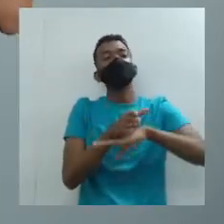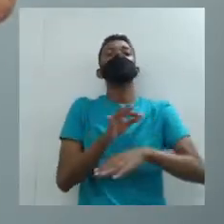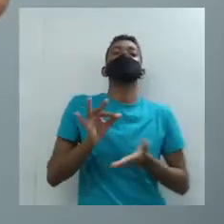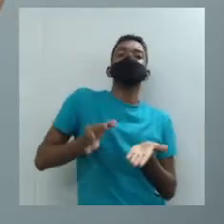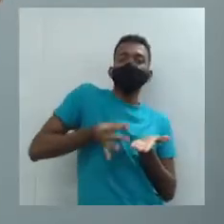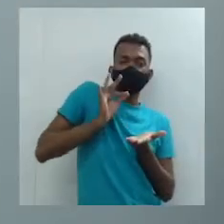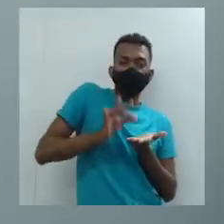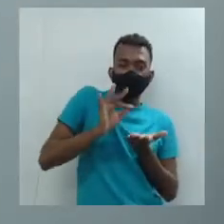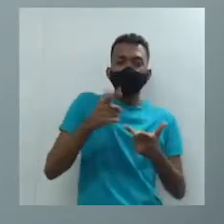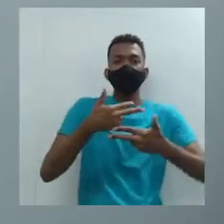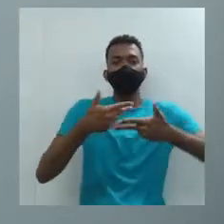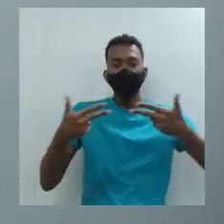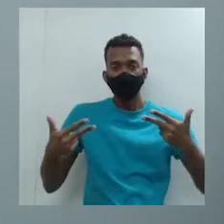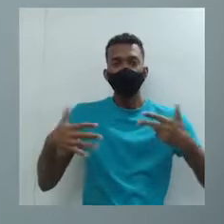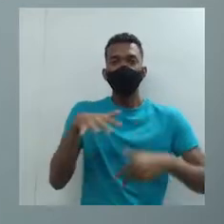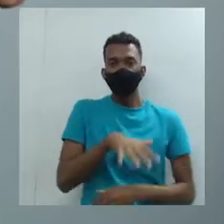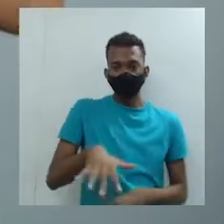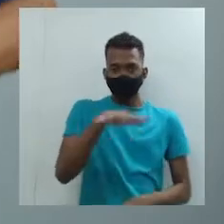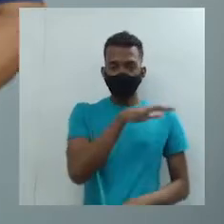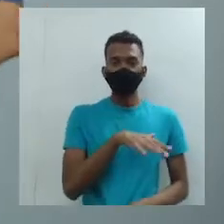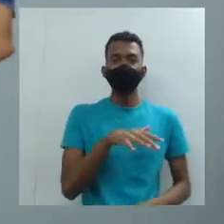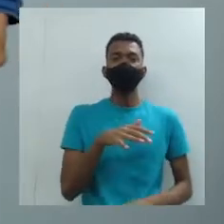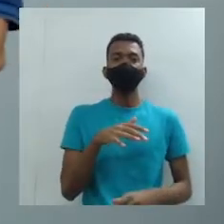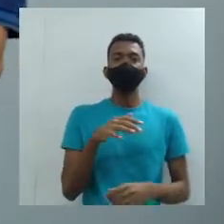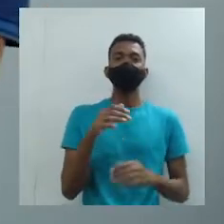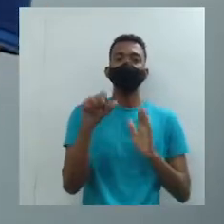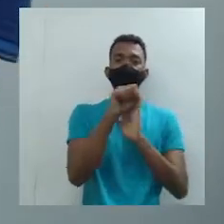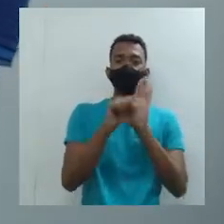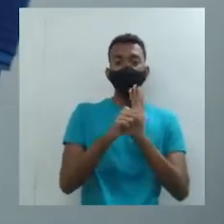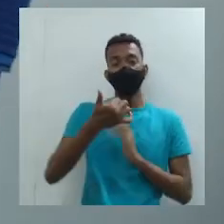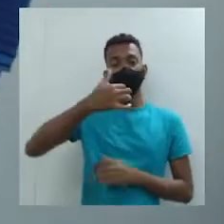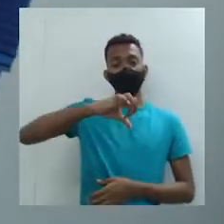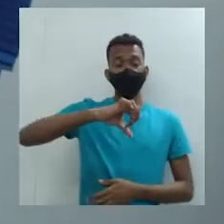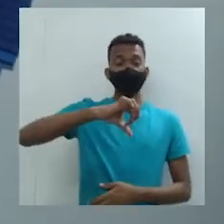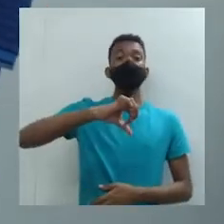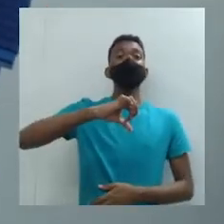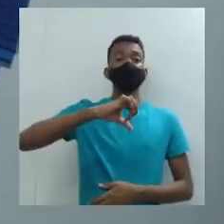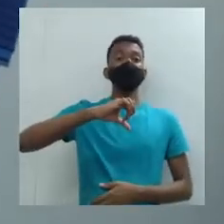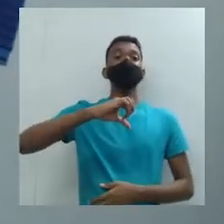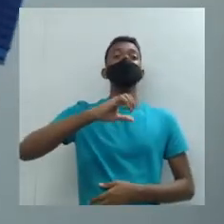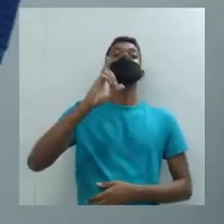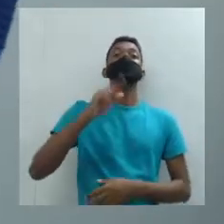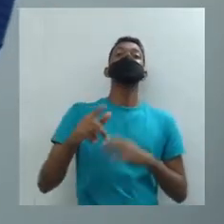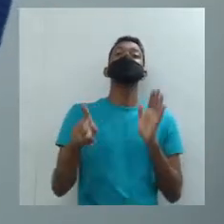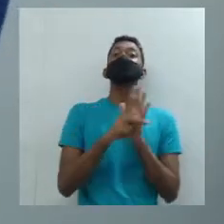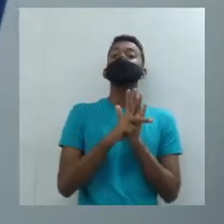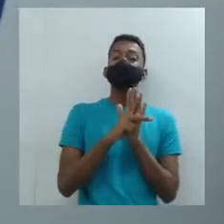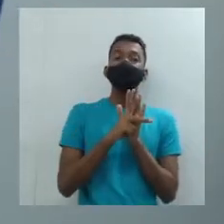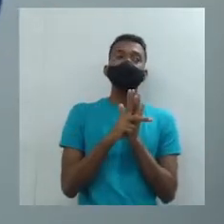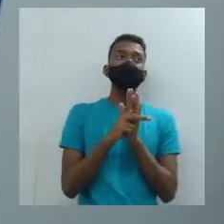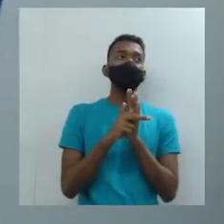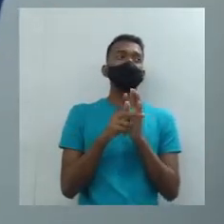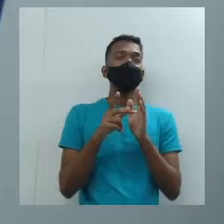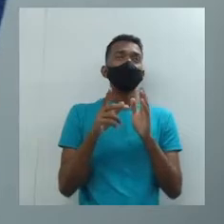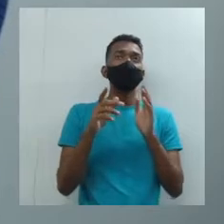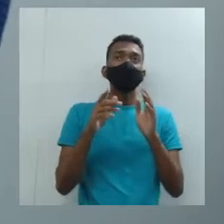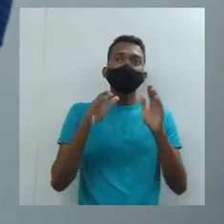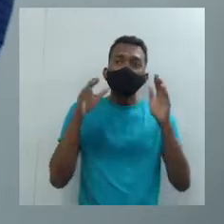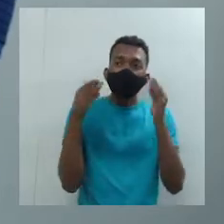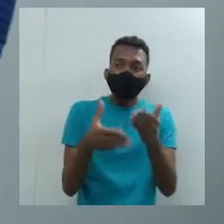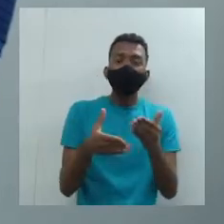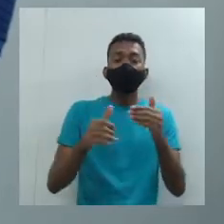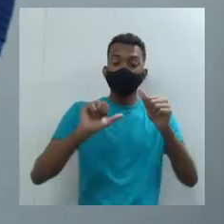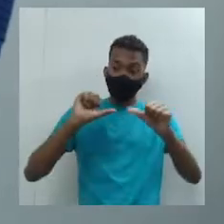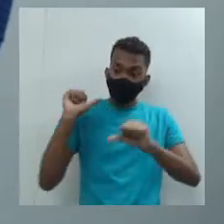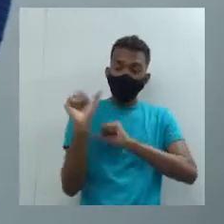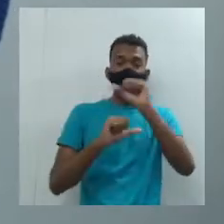cafés parisienses do século XIX, e assim como o Carlos Pena Filho, era um poeta assim, muito atento às